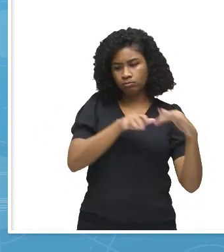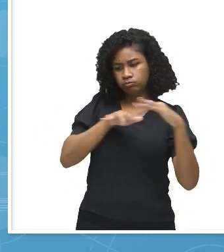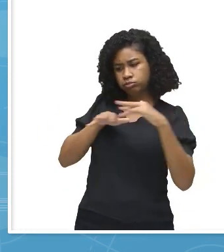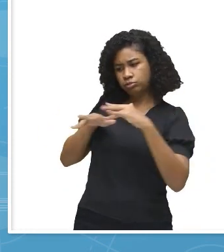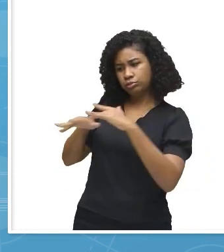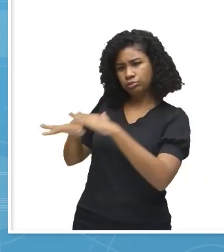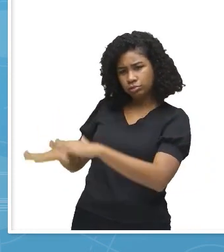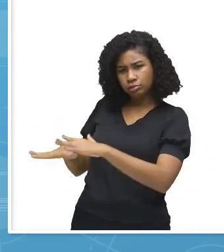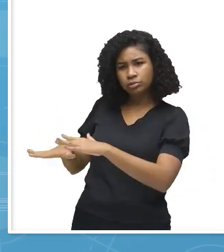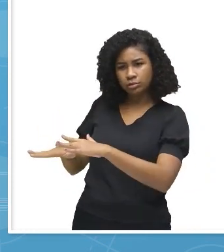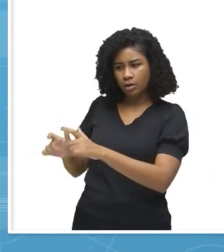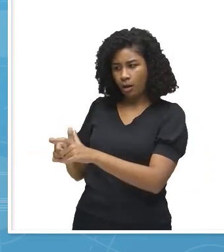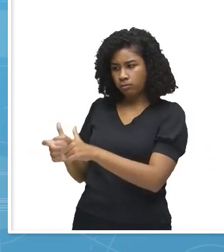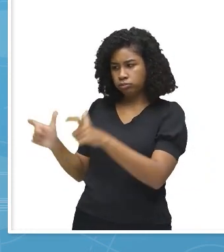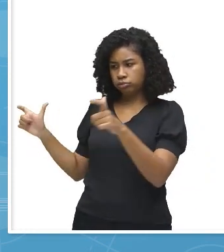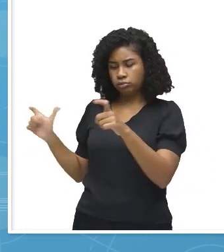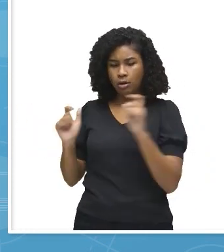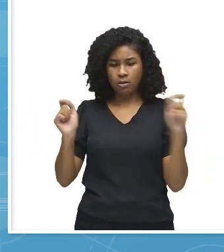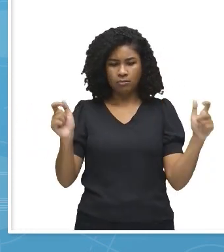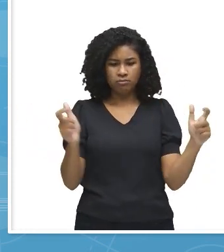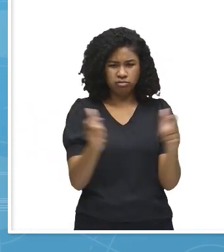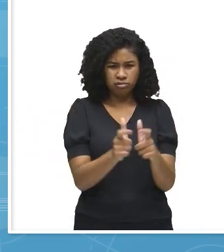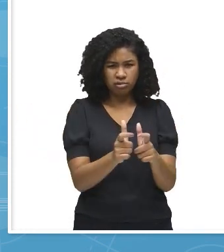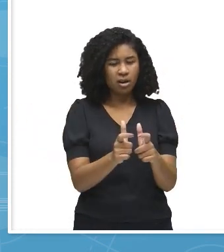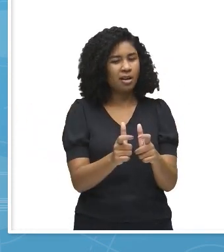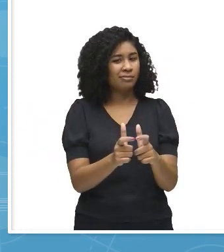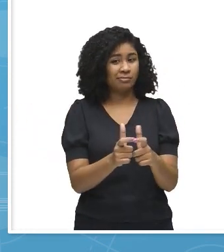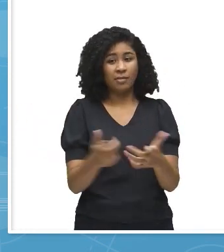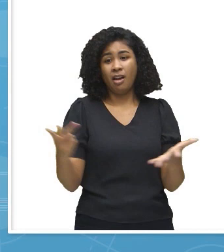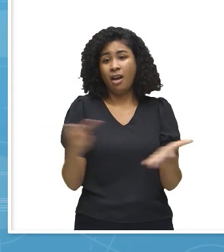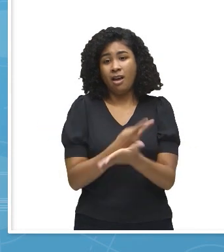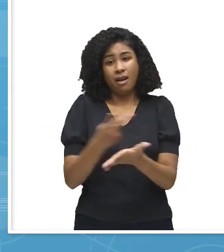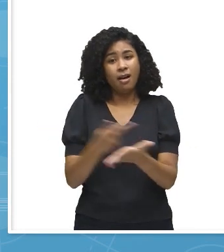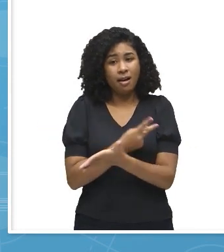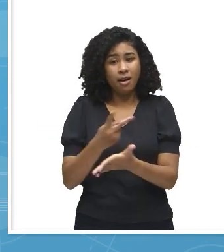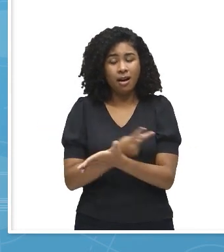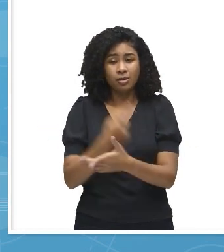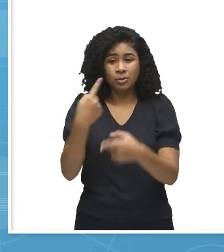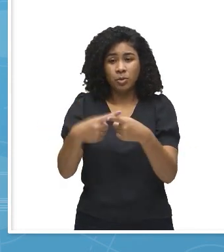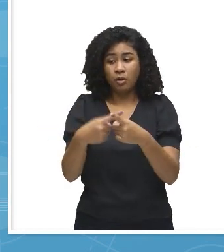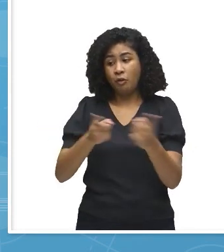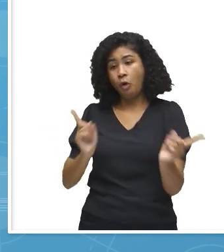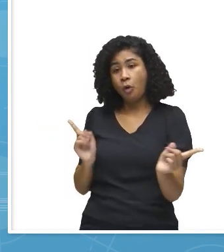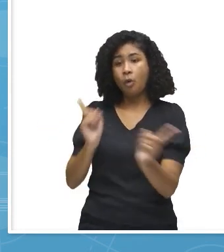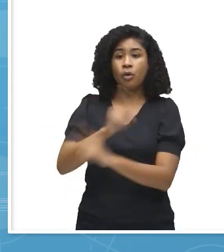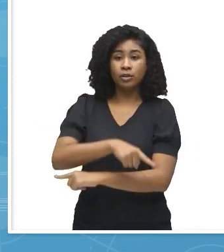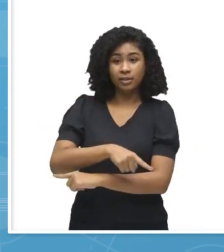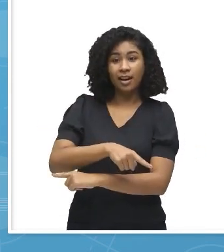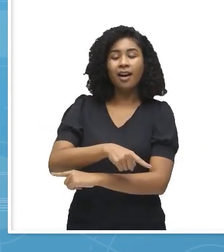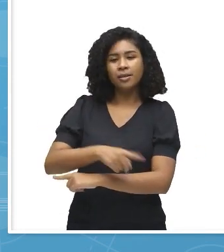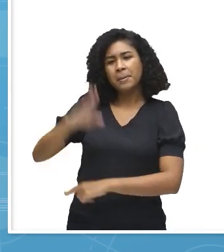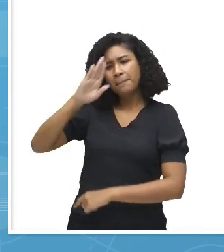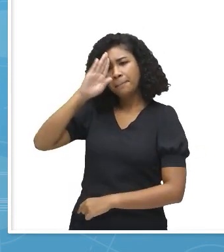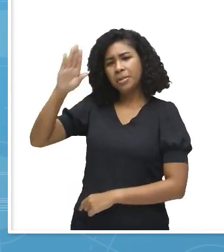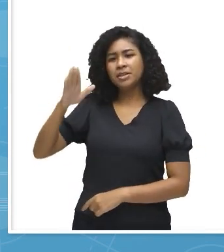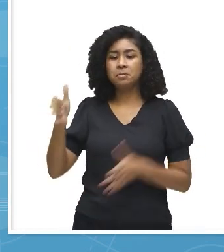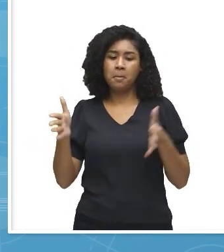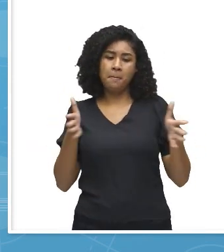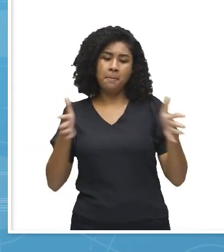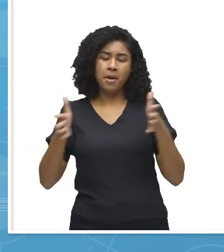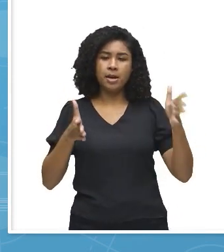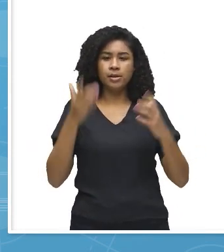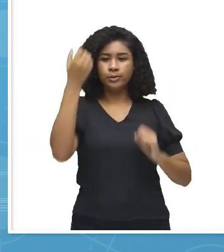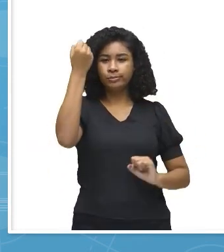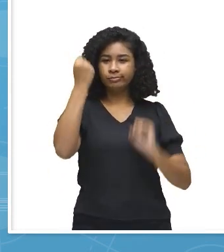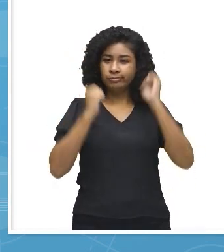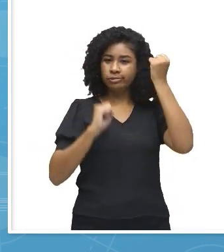que aconteceu foi o processo de urbanização, né? Com a industrialização do Brasil, assim como outros países